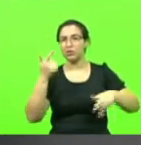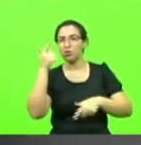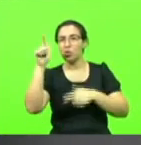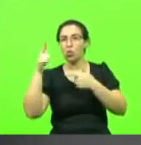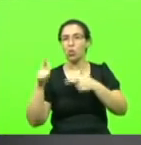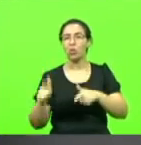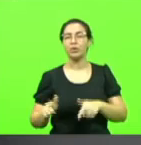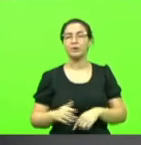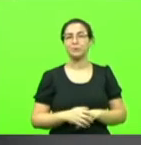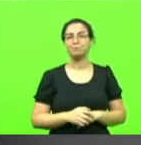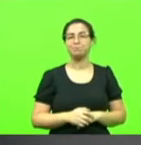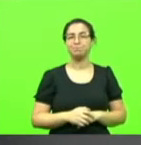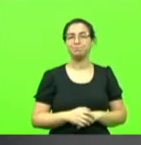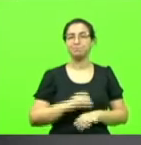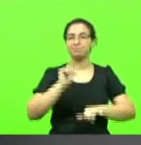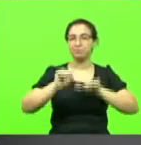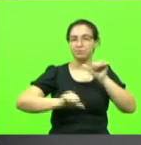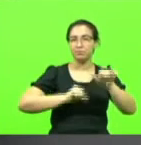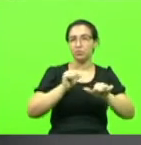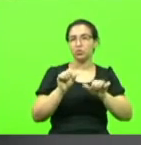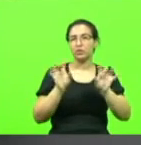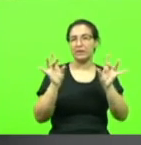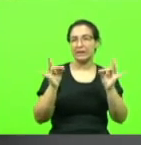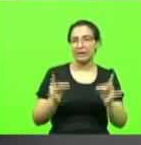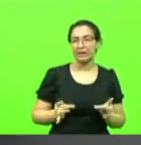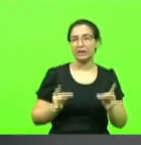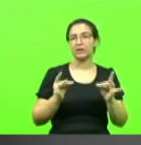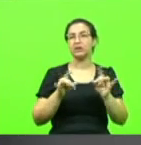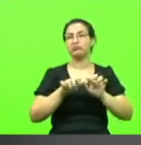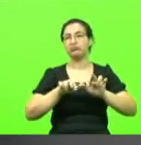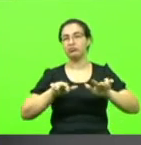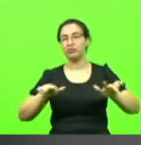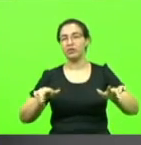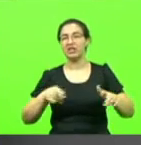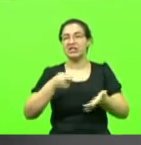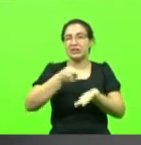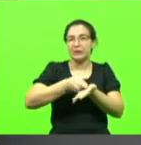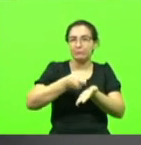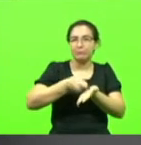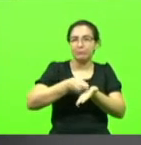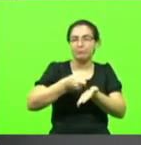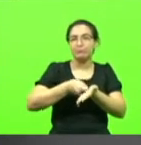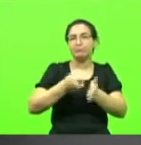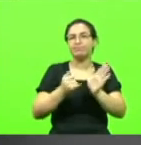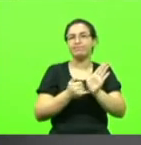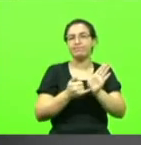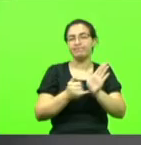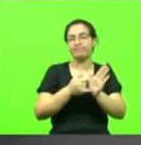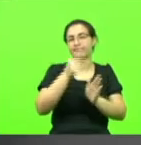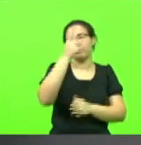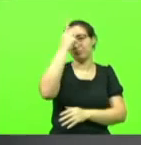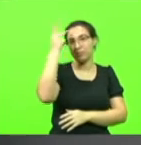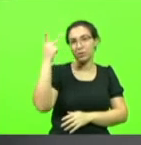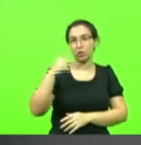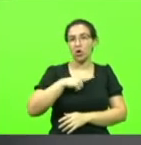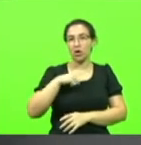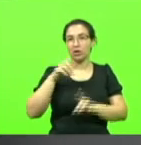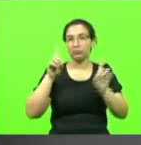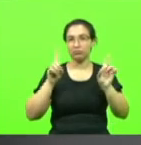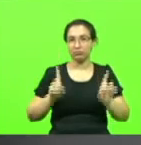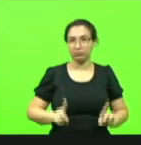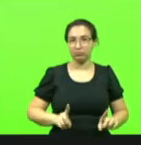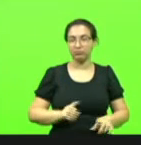providências a fim de alterar características da exigibilidade do imposto para pessoas com